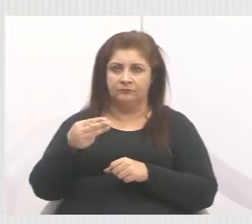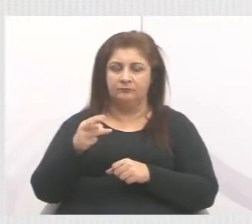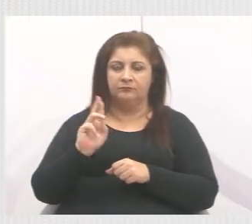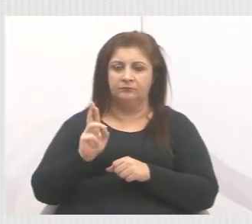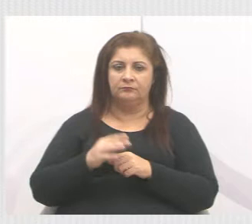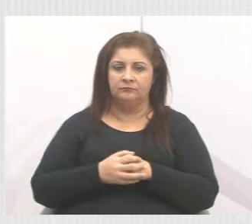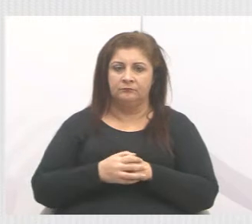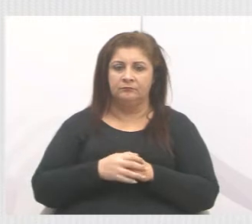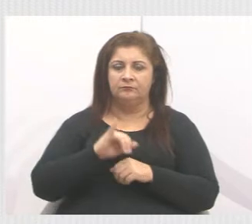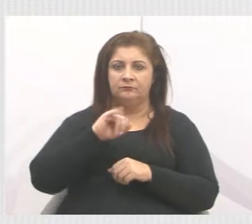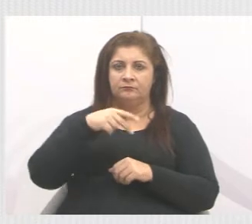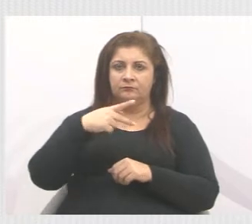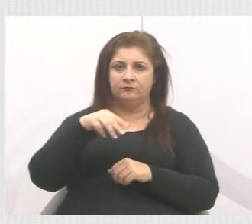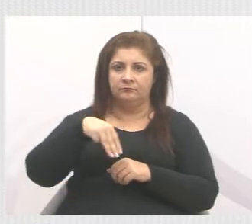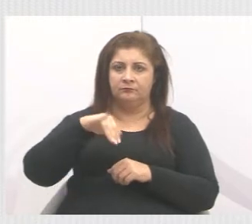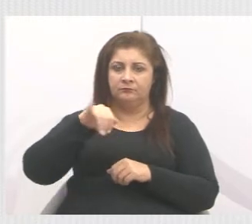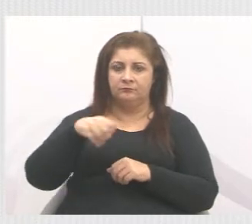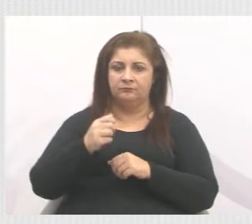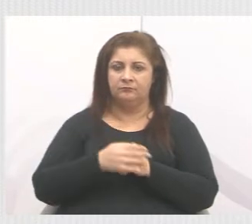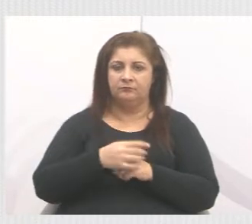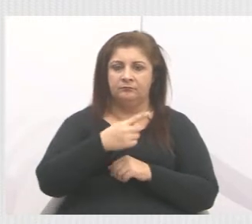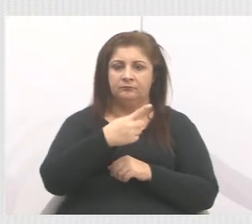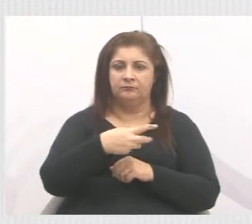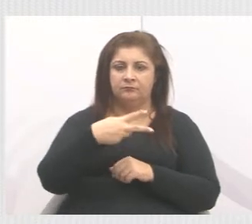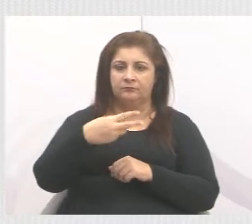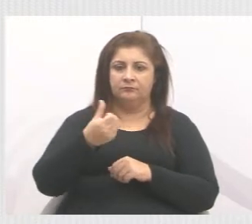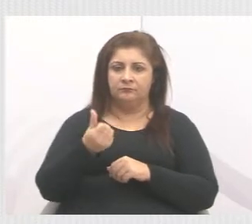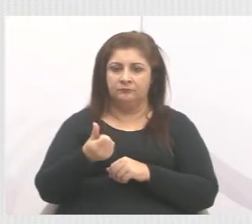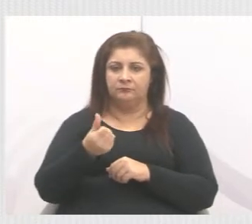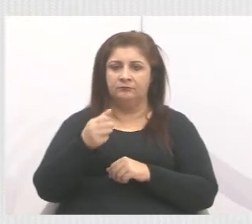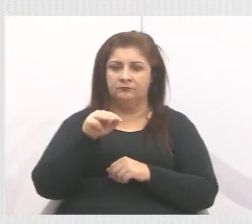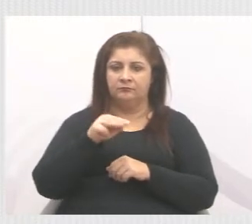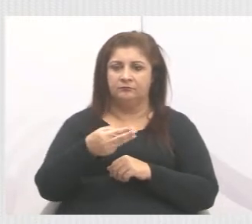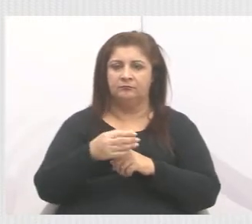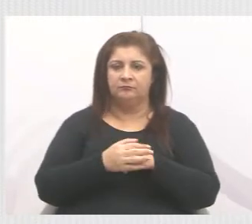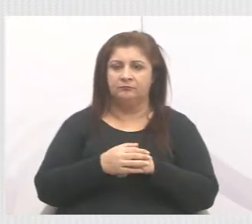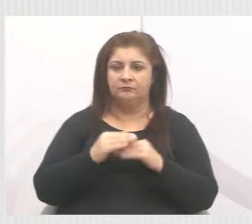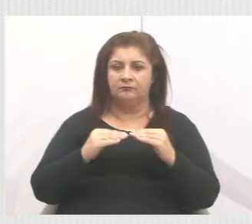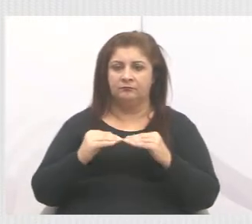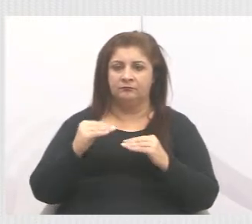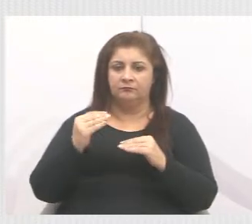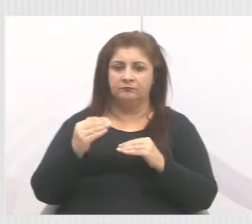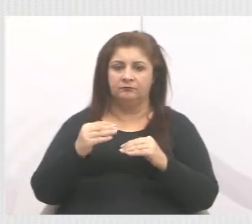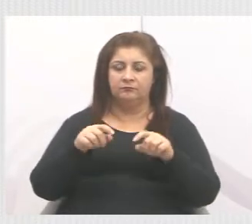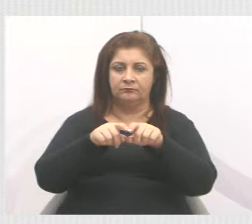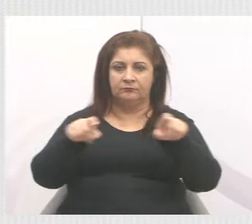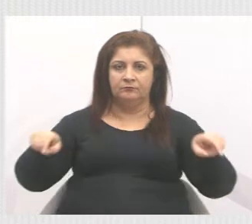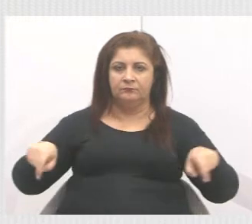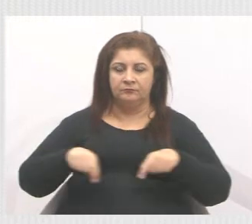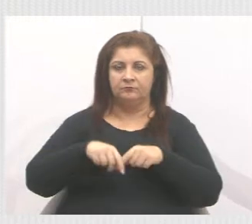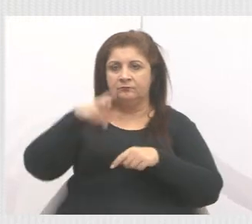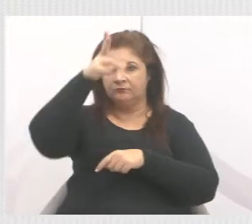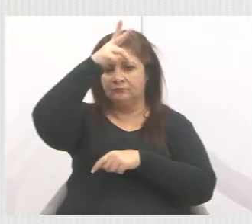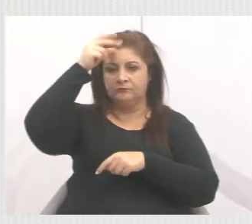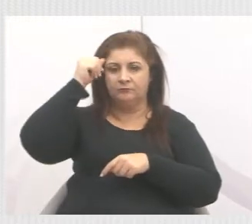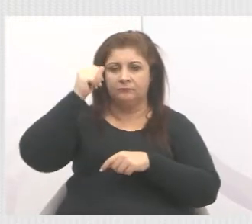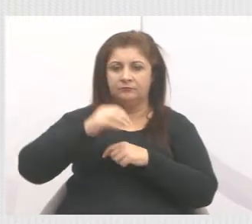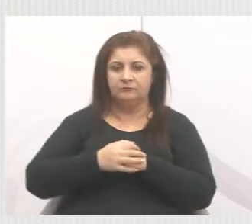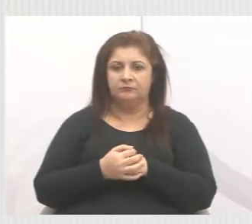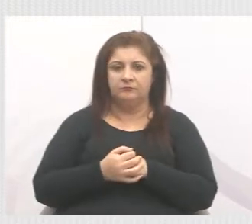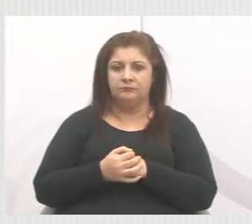Municipal, PMJ 126 milhões para 145, Gabinete do Prefeito 4,2 para 5